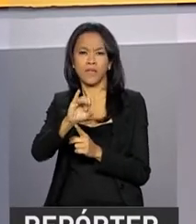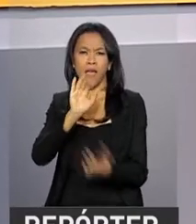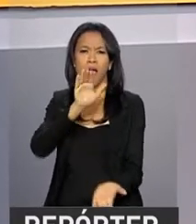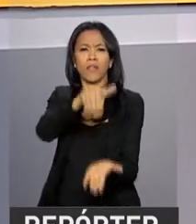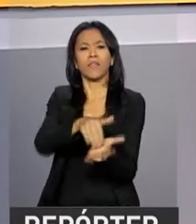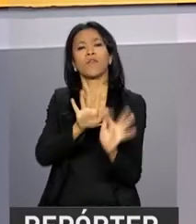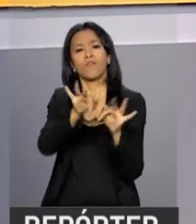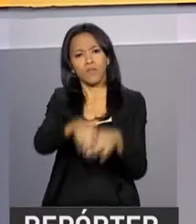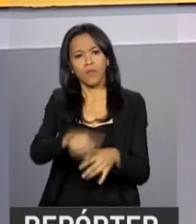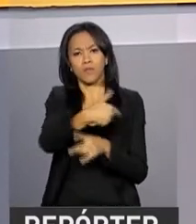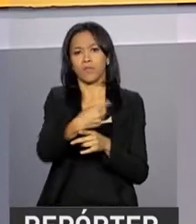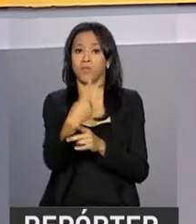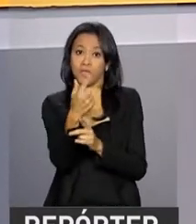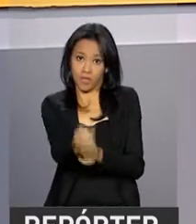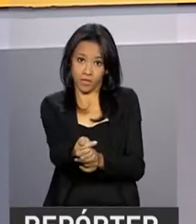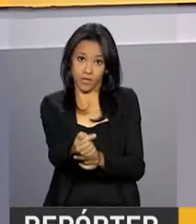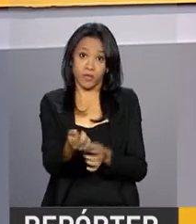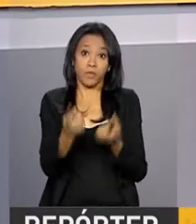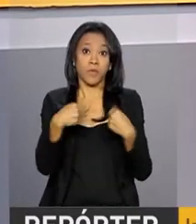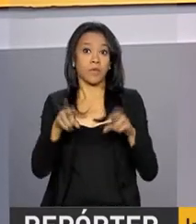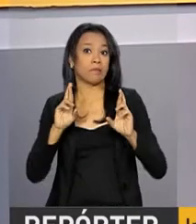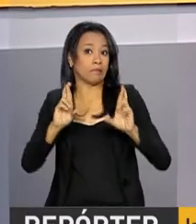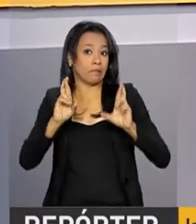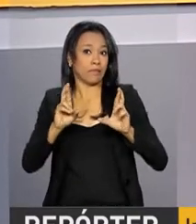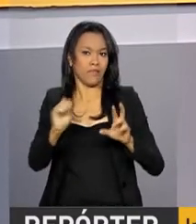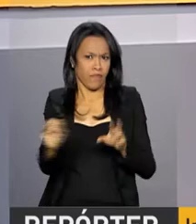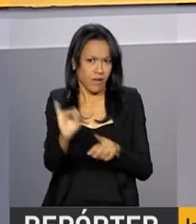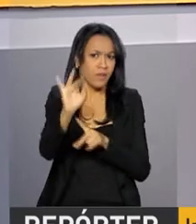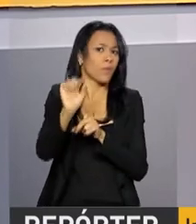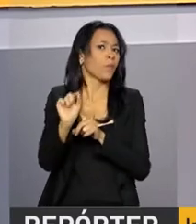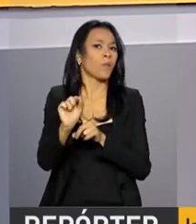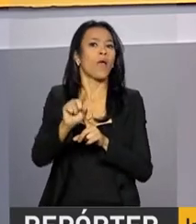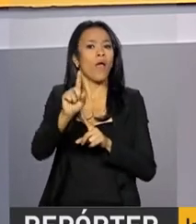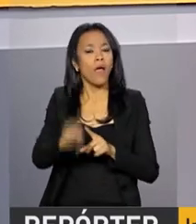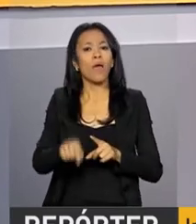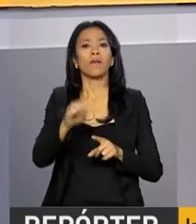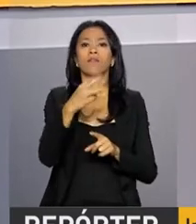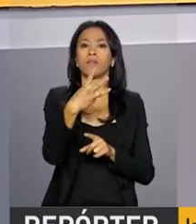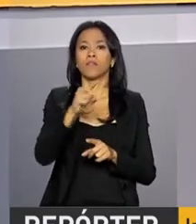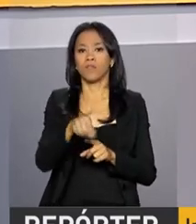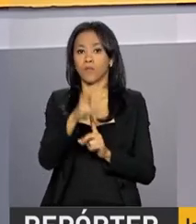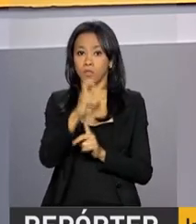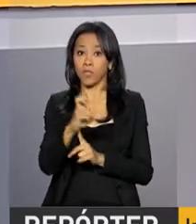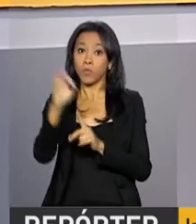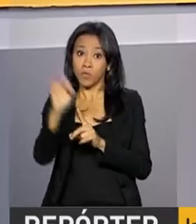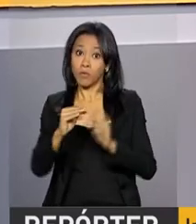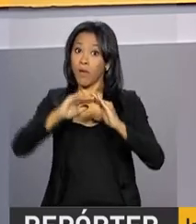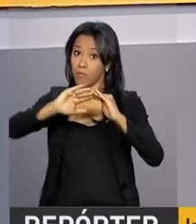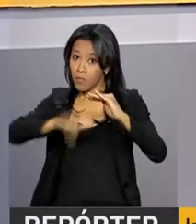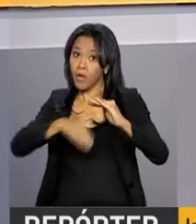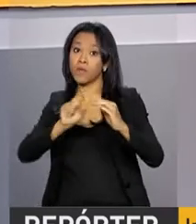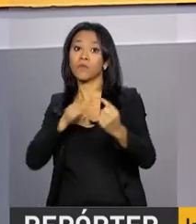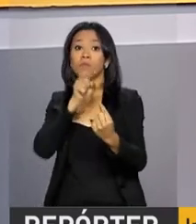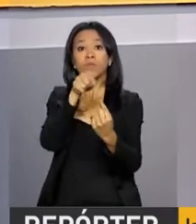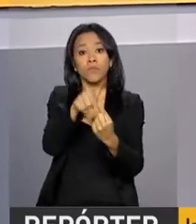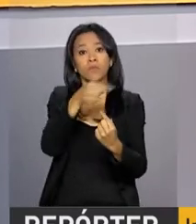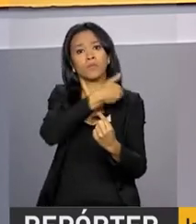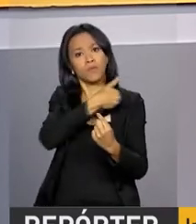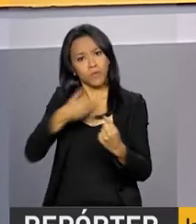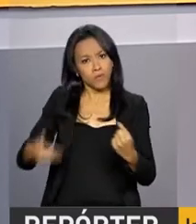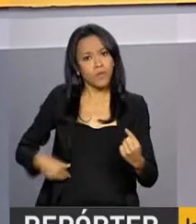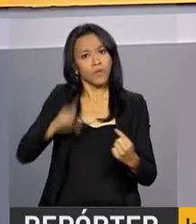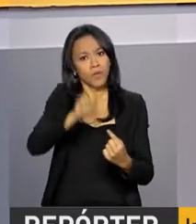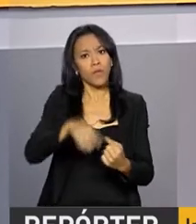final de 2017 a expectativa de inflação ficou em 3 6 por cento bem abaixo da meta estabelecida de